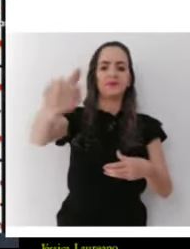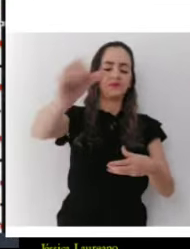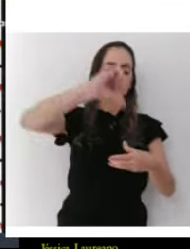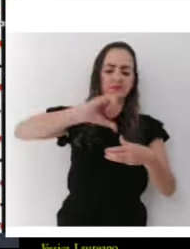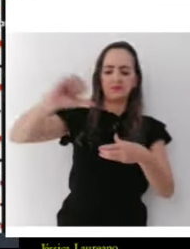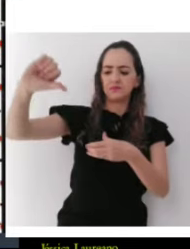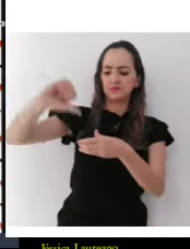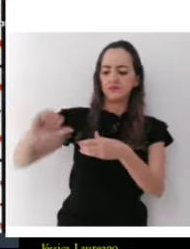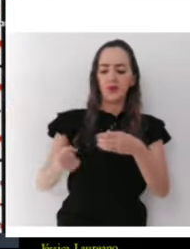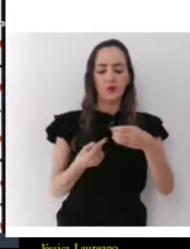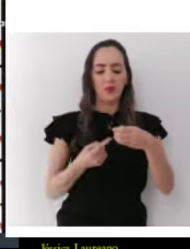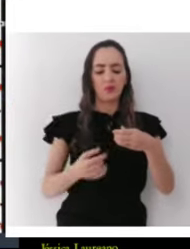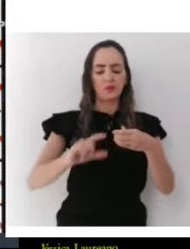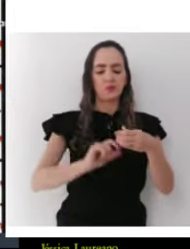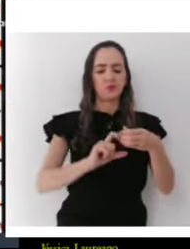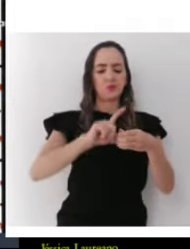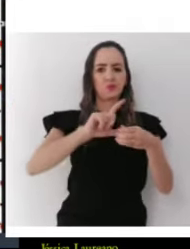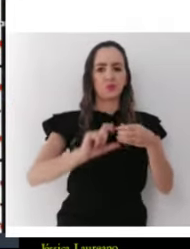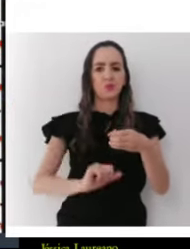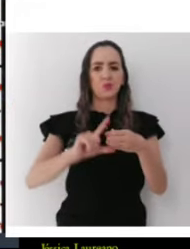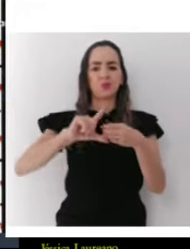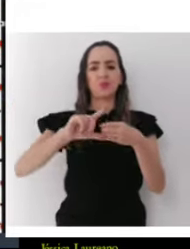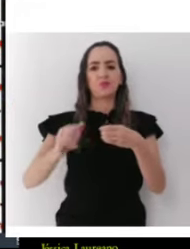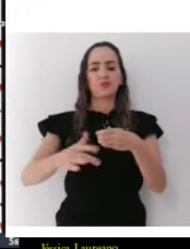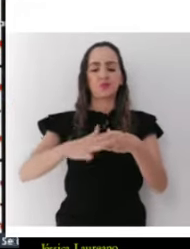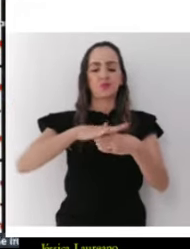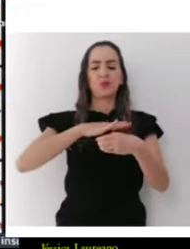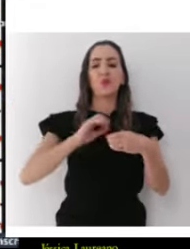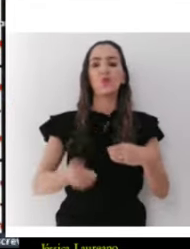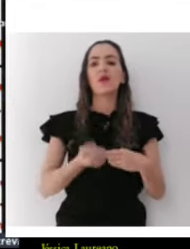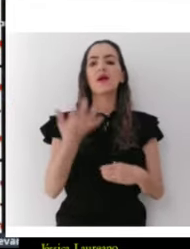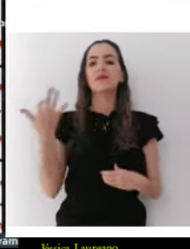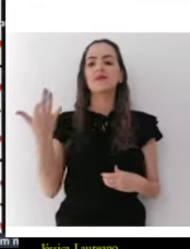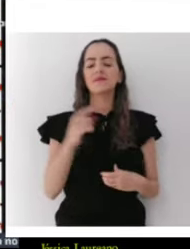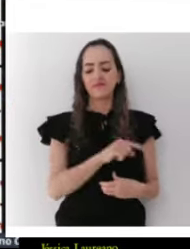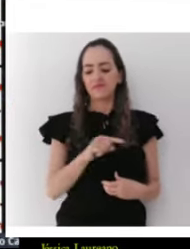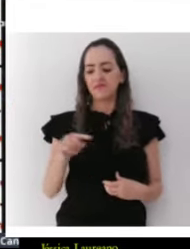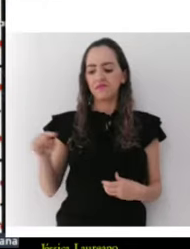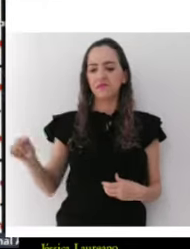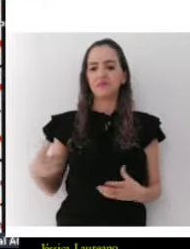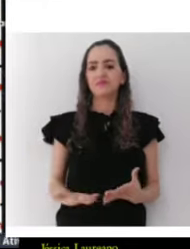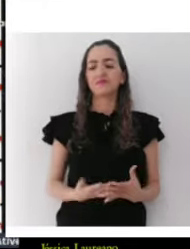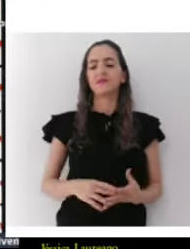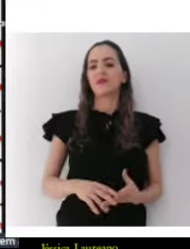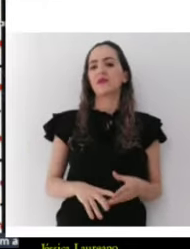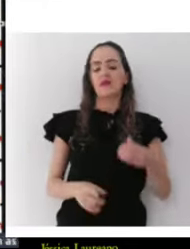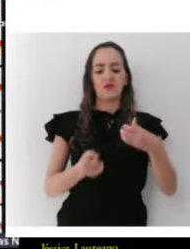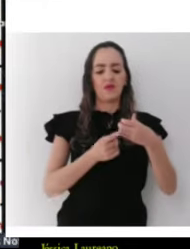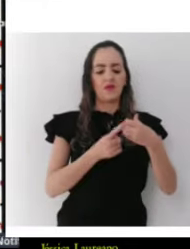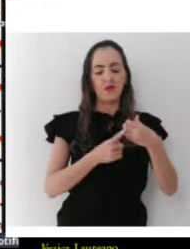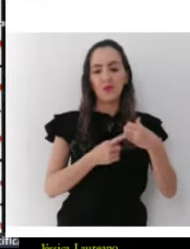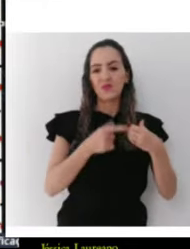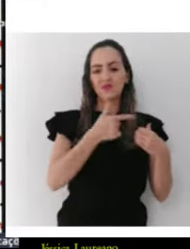está dizendo aí 2 litros de água. Mas você está falando em copos de 200 ml. São tipos de grandeza diferente. O